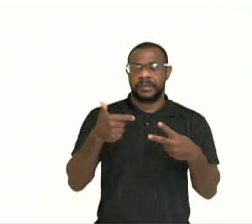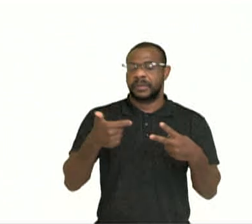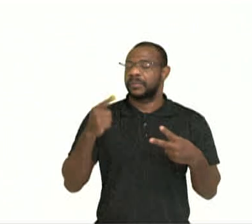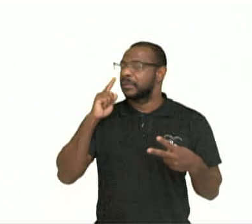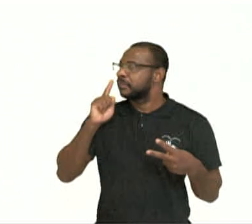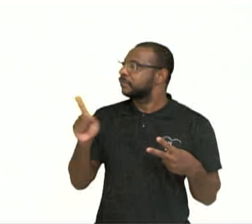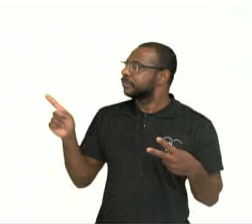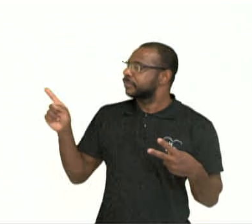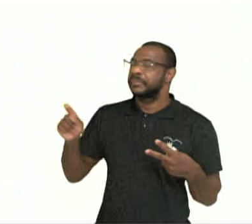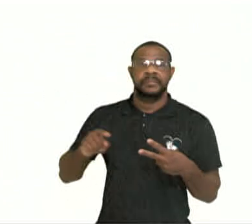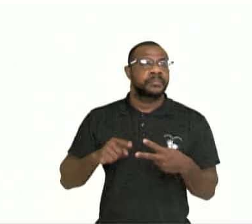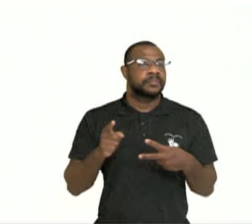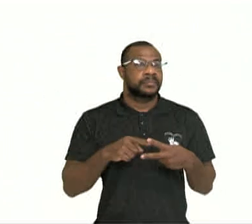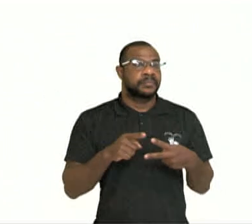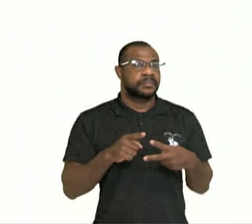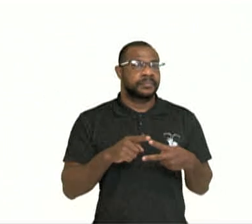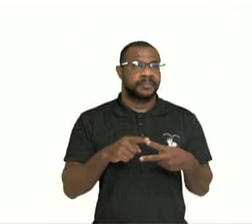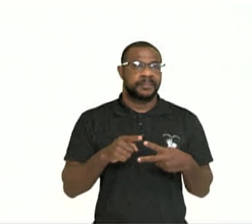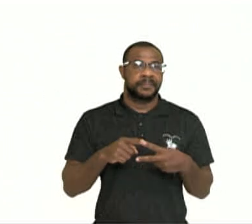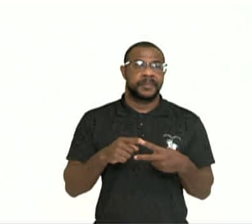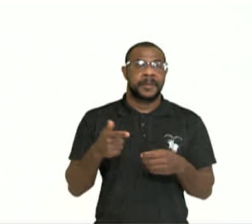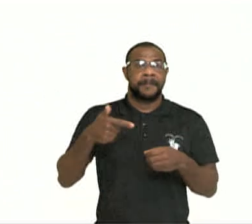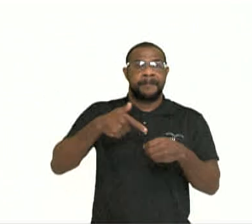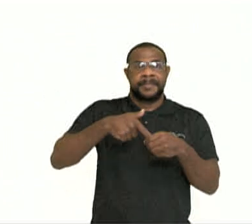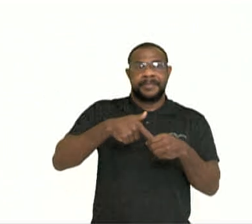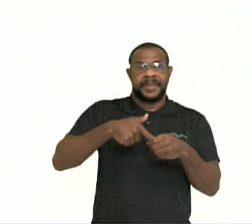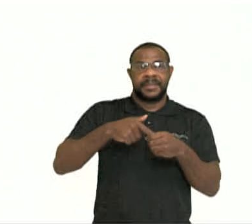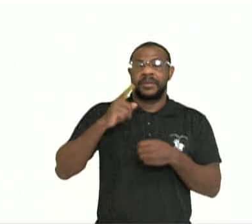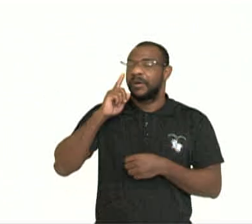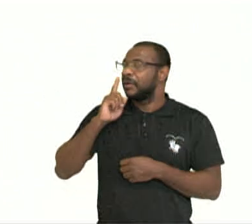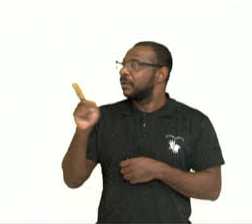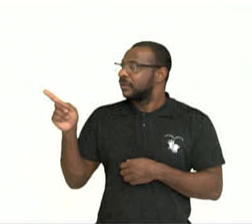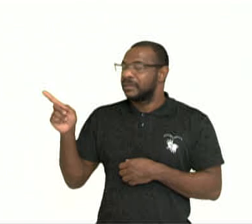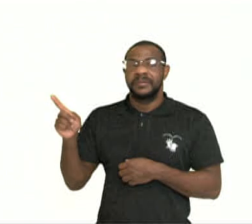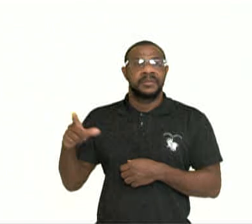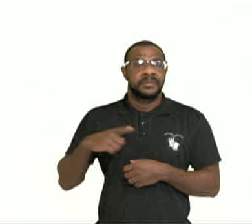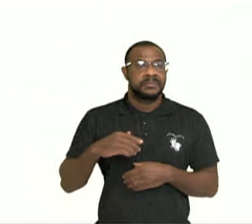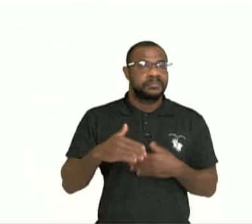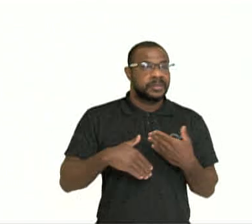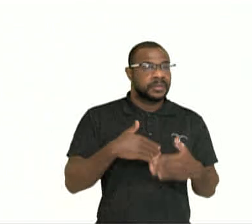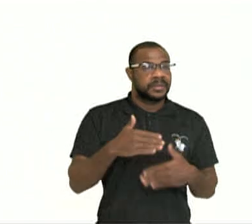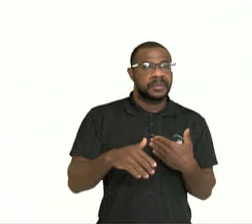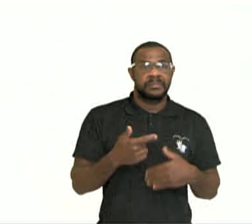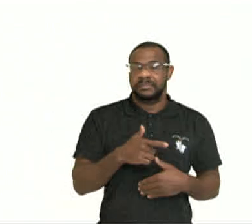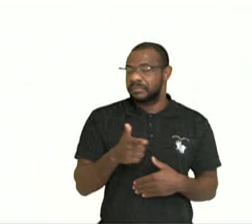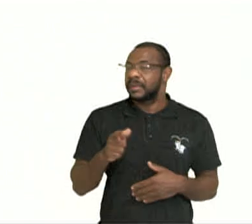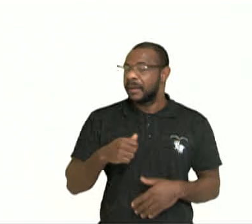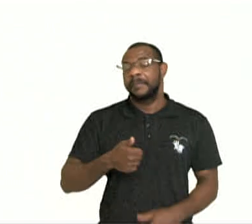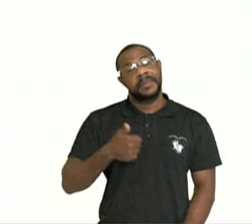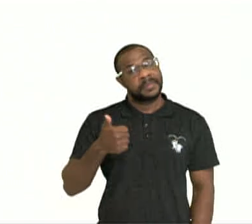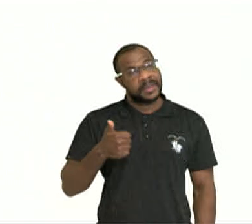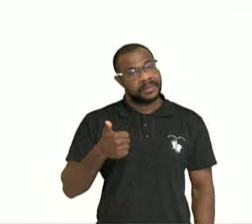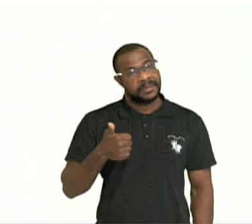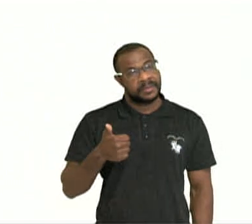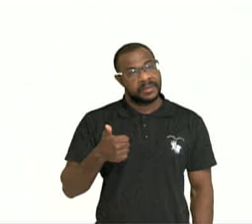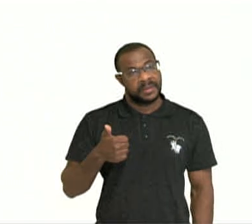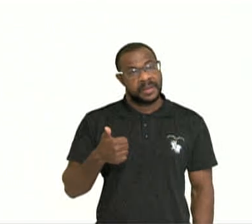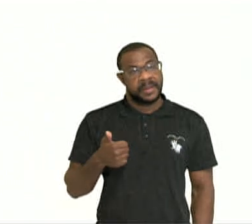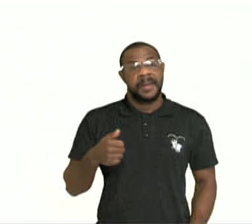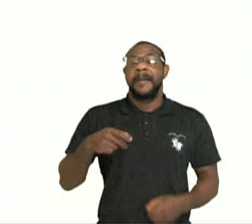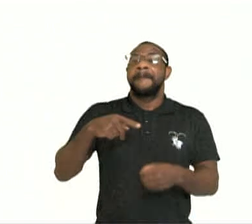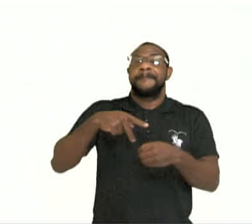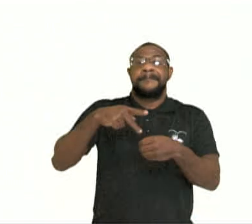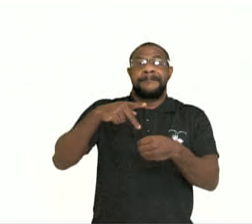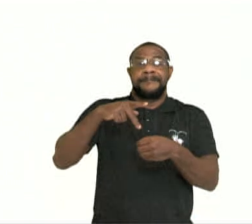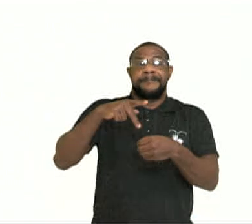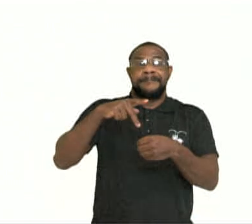petróleo bruto, quando utilizado bruto, sem submetê-lo a nenhum tipo de processo, ele pode ser considerado como primário. Mas se estamos falando em